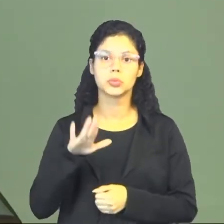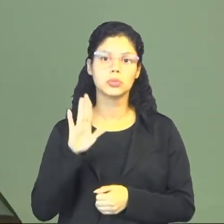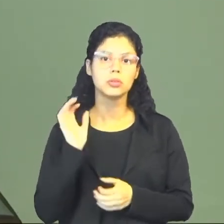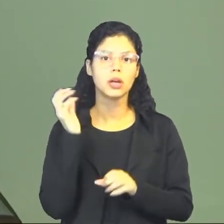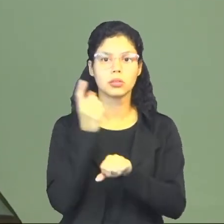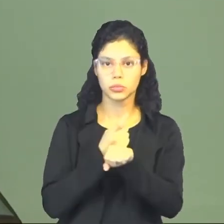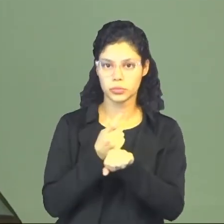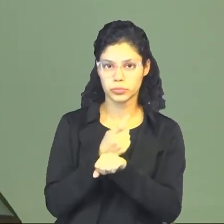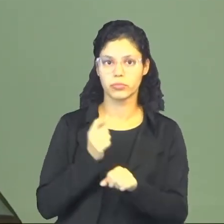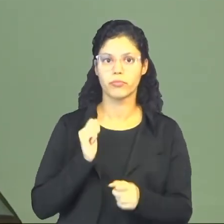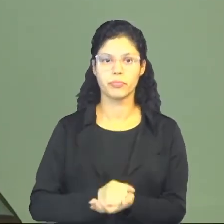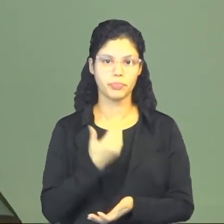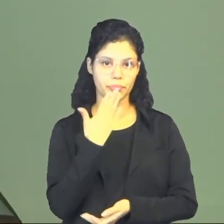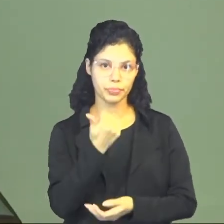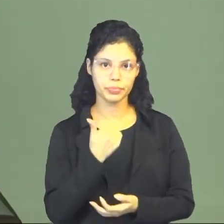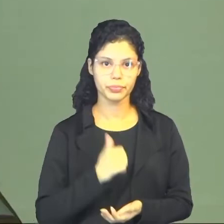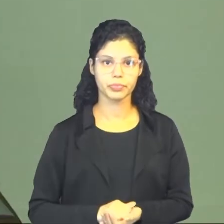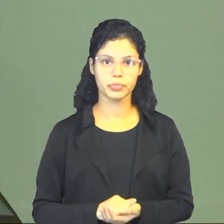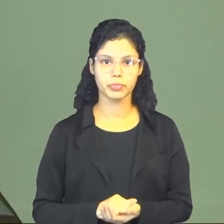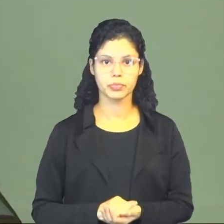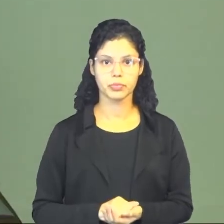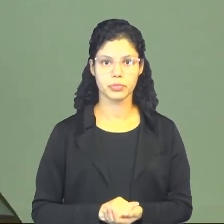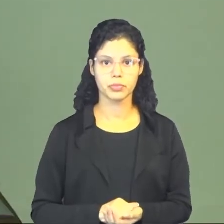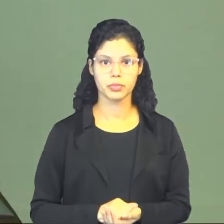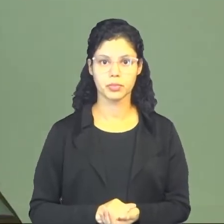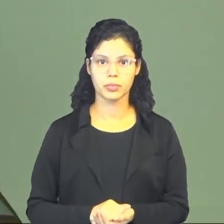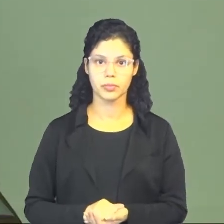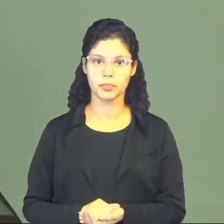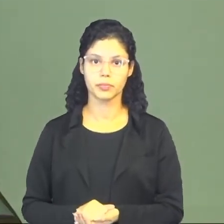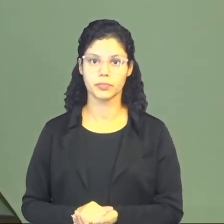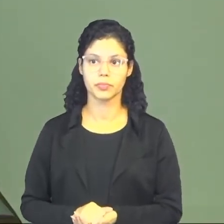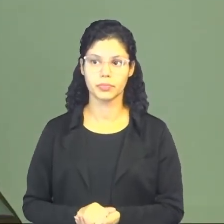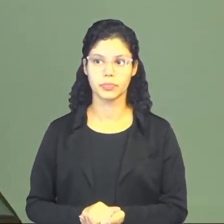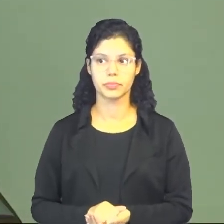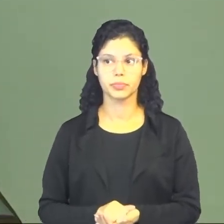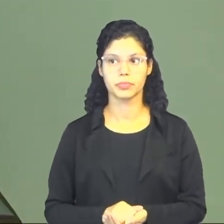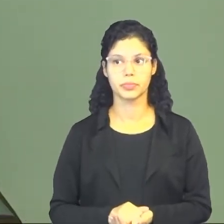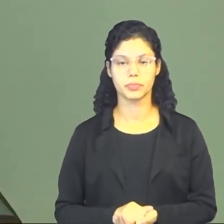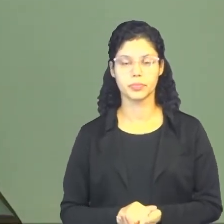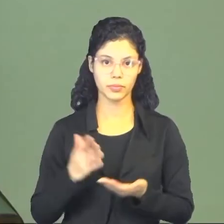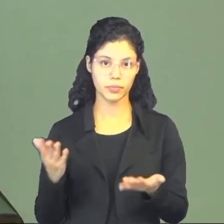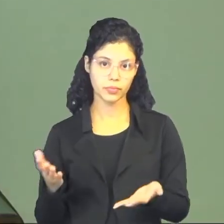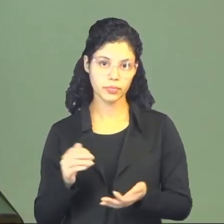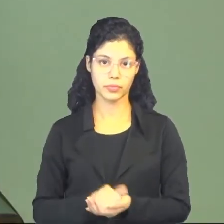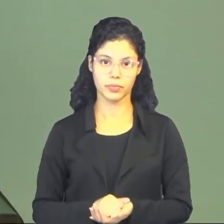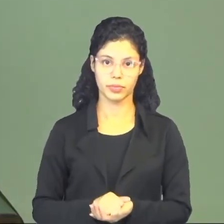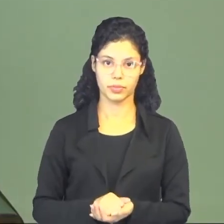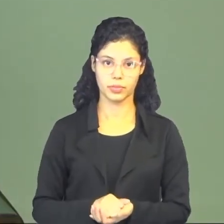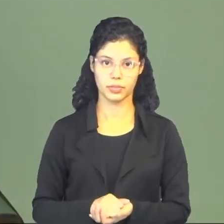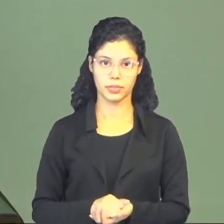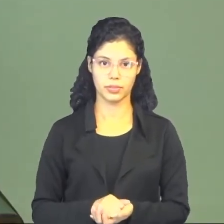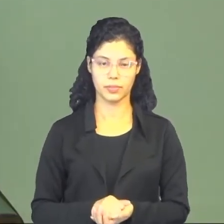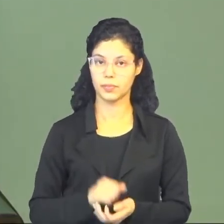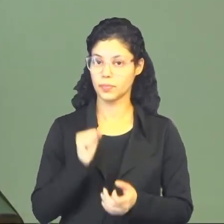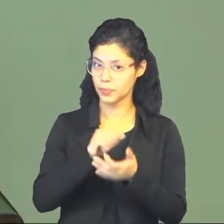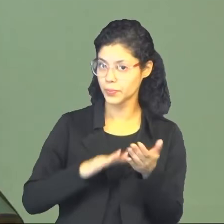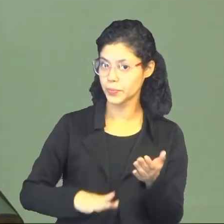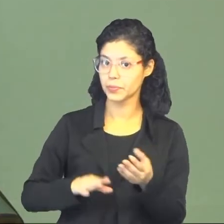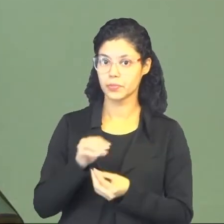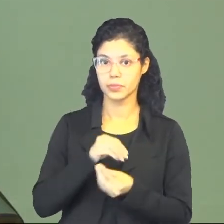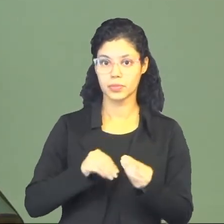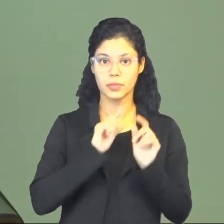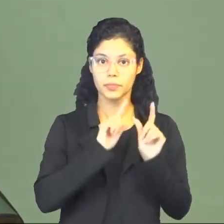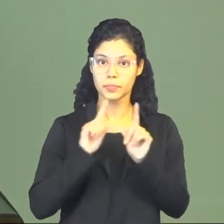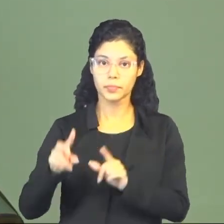sobre adjetivos tudo bem Vamos aqui comigo agora aqui fazer Essas atividades não vamos fazer uma atividade envolvendo